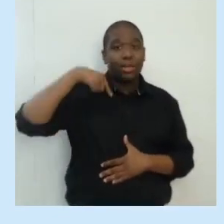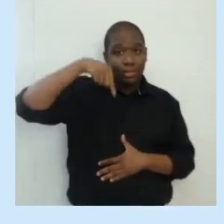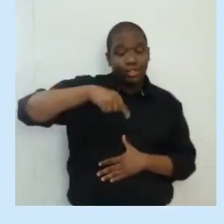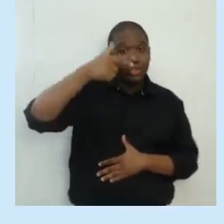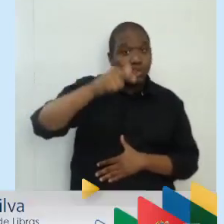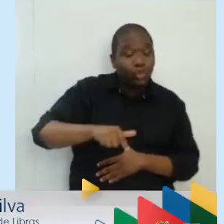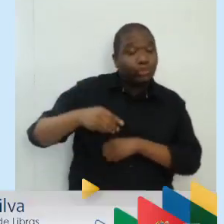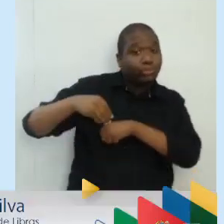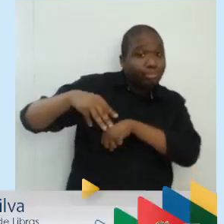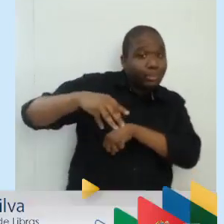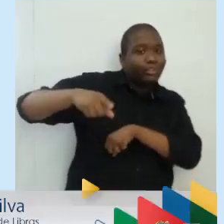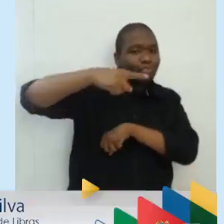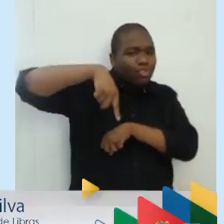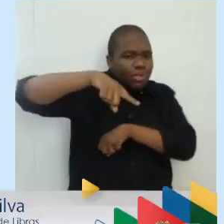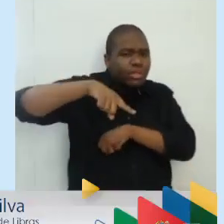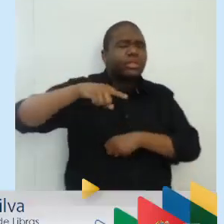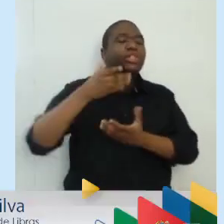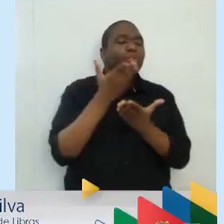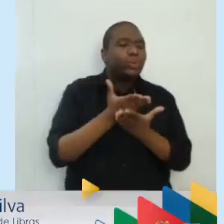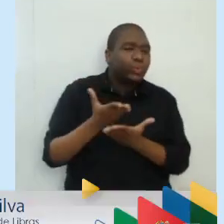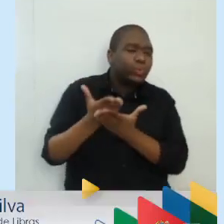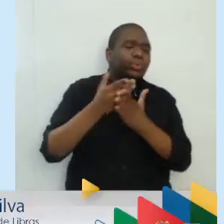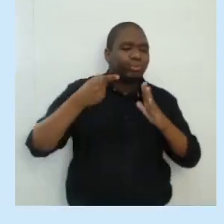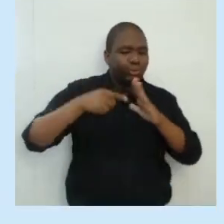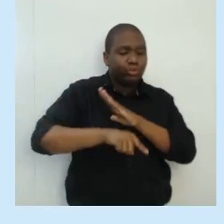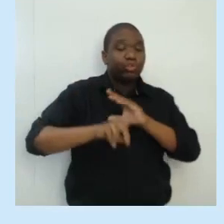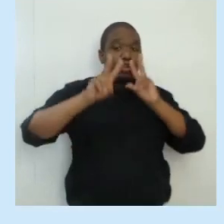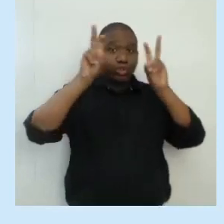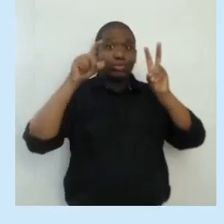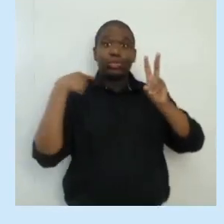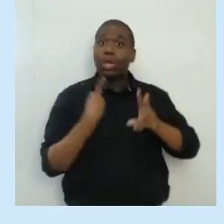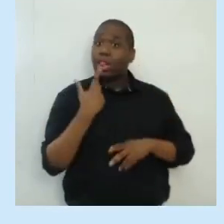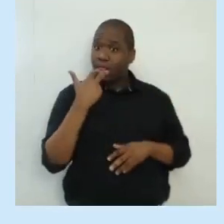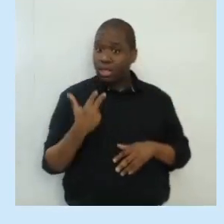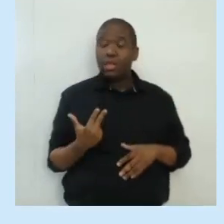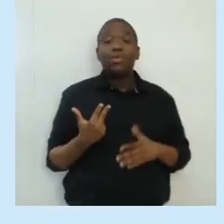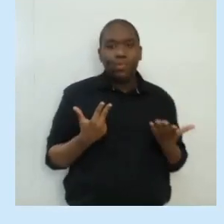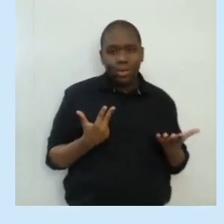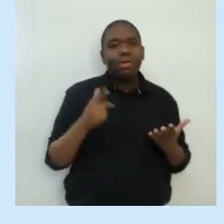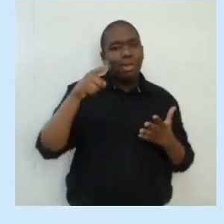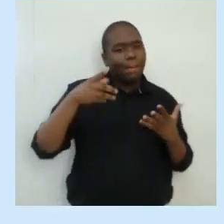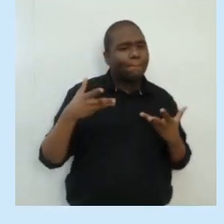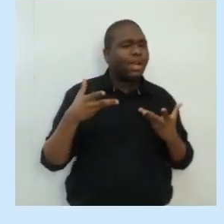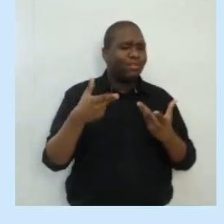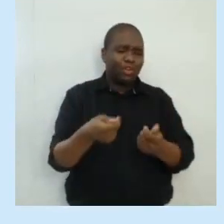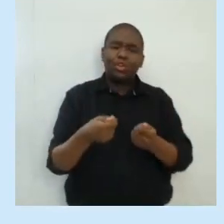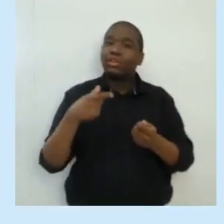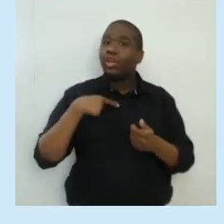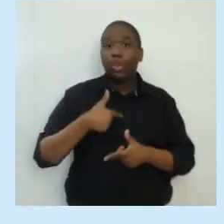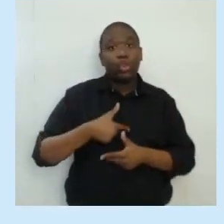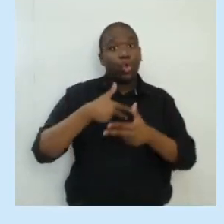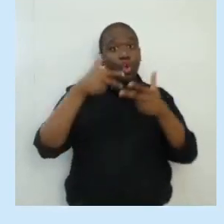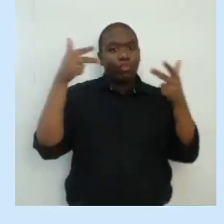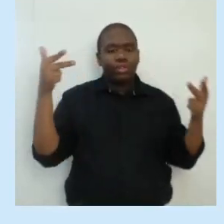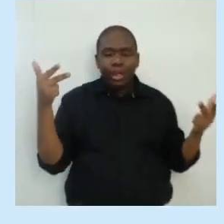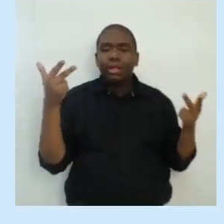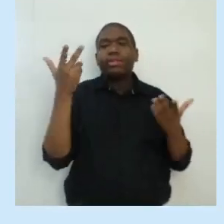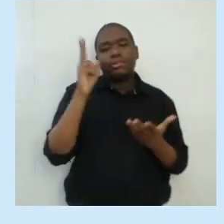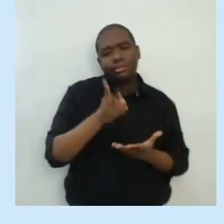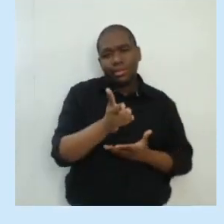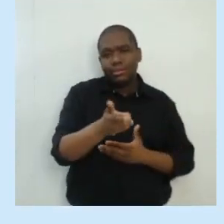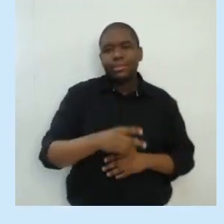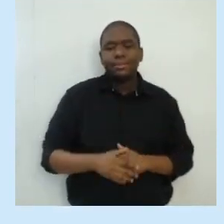com os estudos de vocês sobre a nossa língua materna, que é tão maravilhosa e tão cheia de novidades a cada aula,